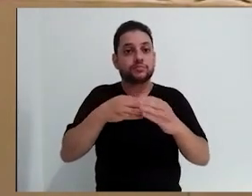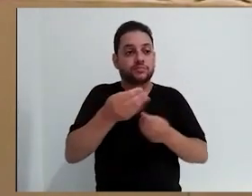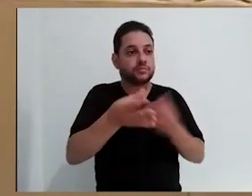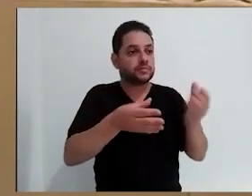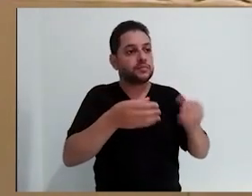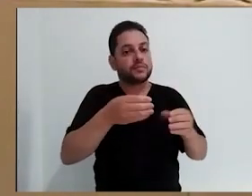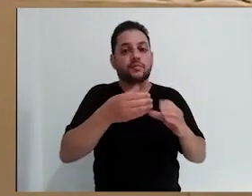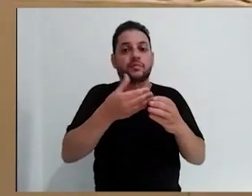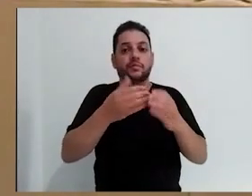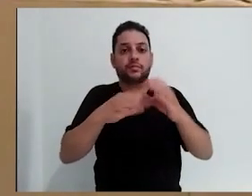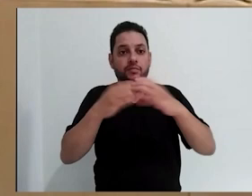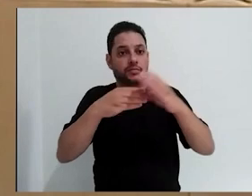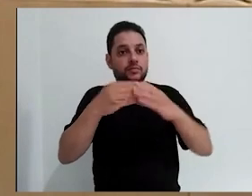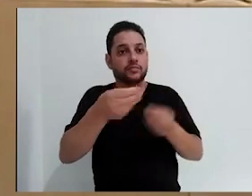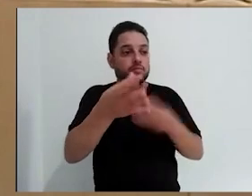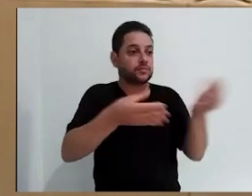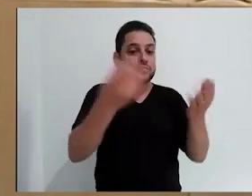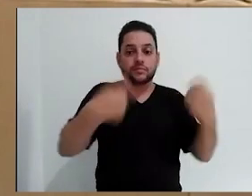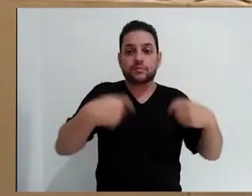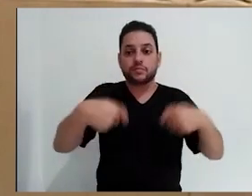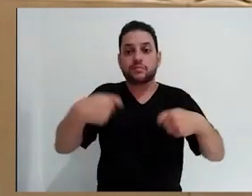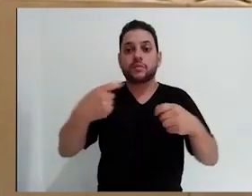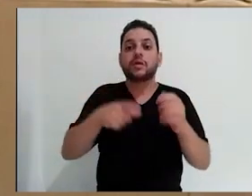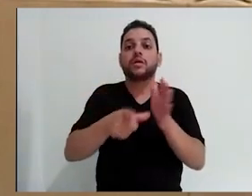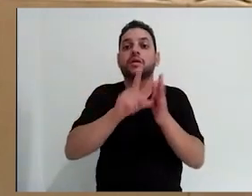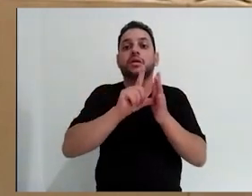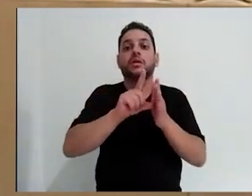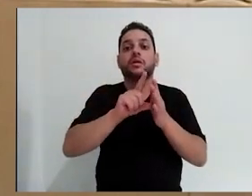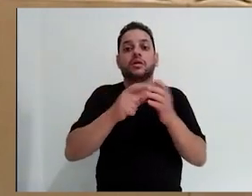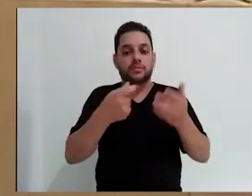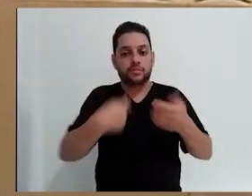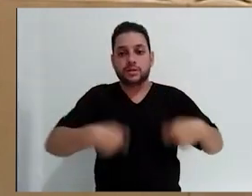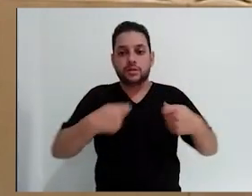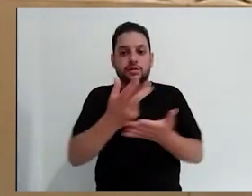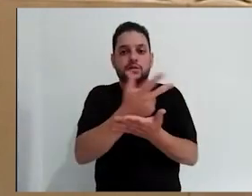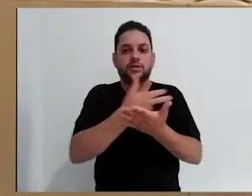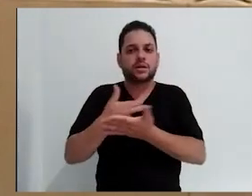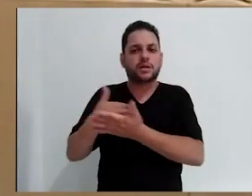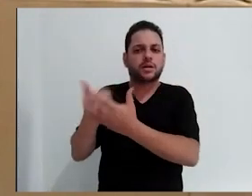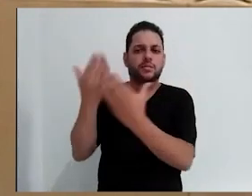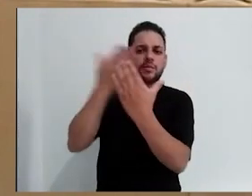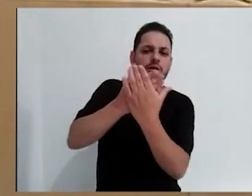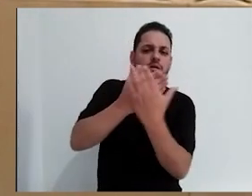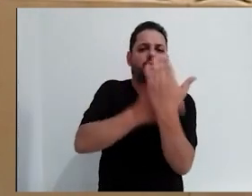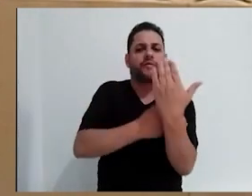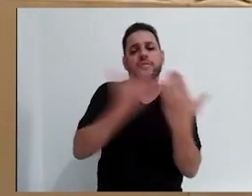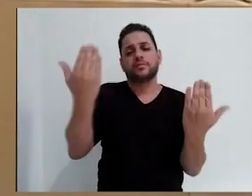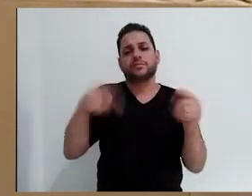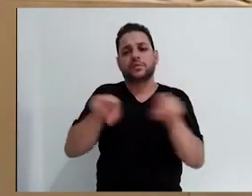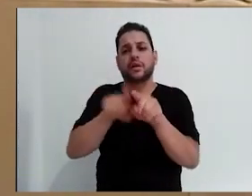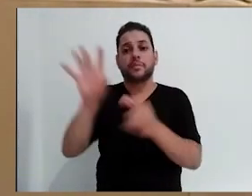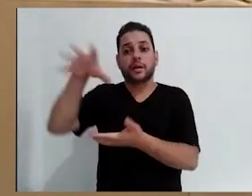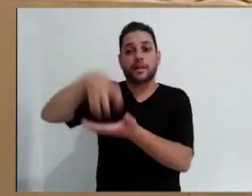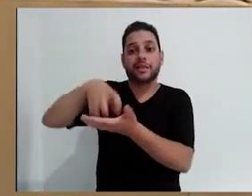abrir a distribuição, a gente tem que desenhar todo o fluxo do processamento, inclusive com central de perícia. Por isso que a gente não abriu ainda.